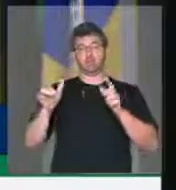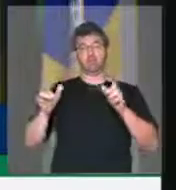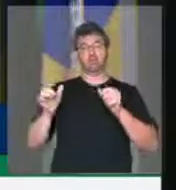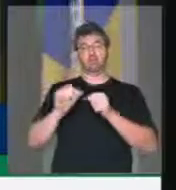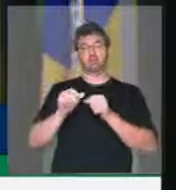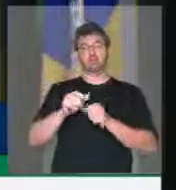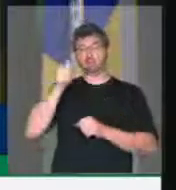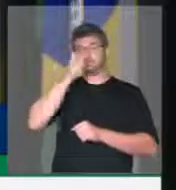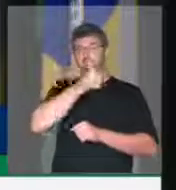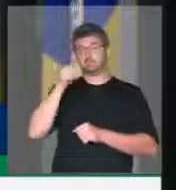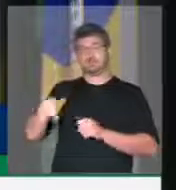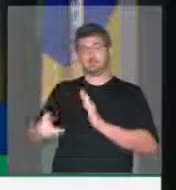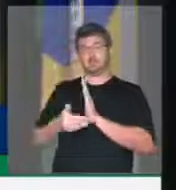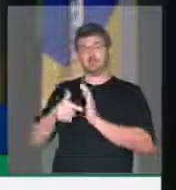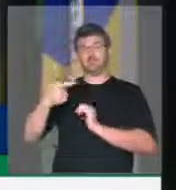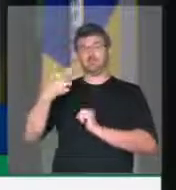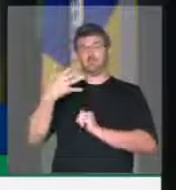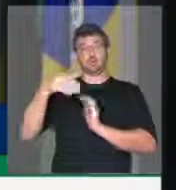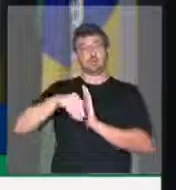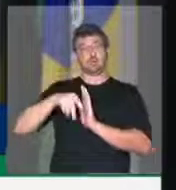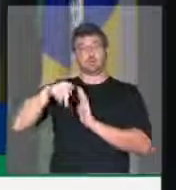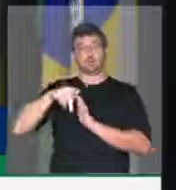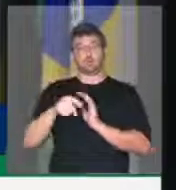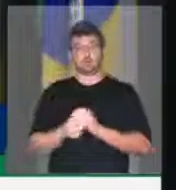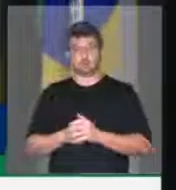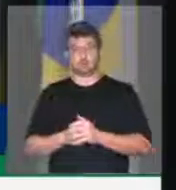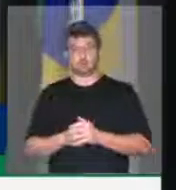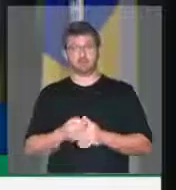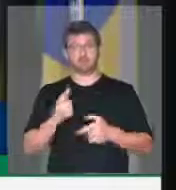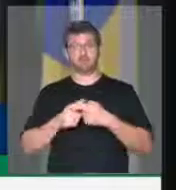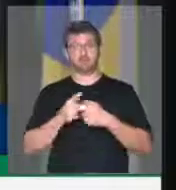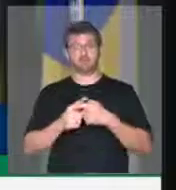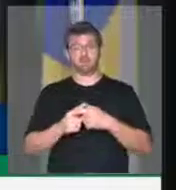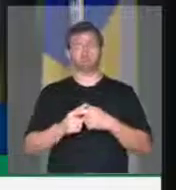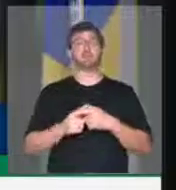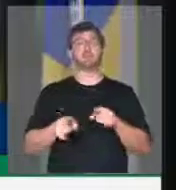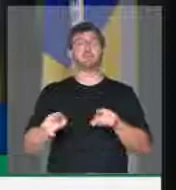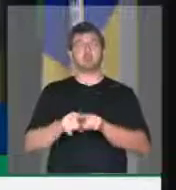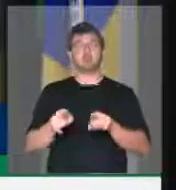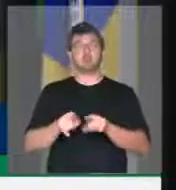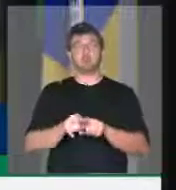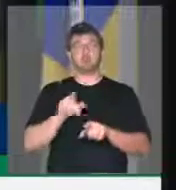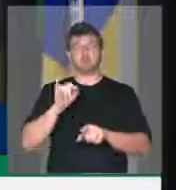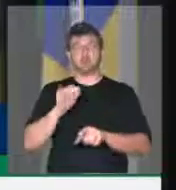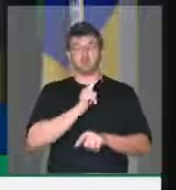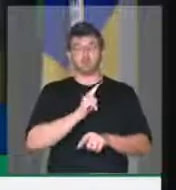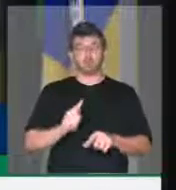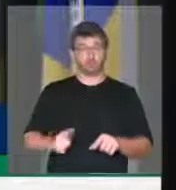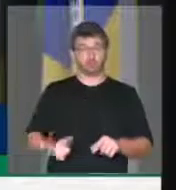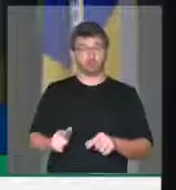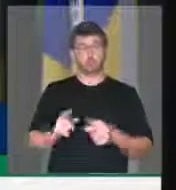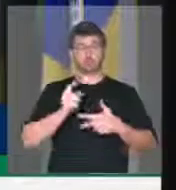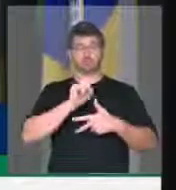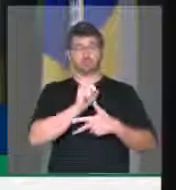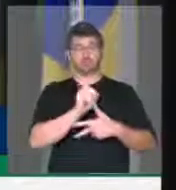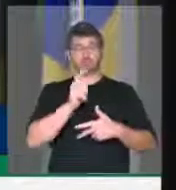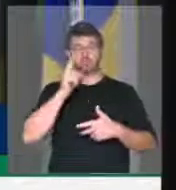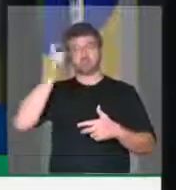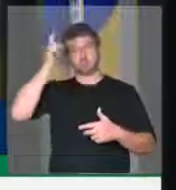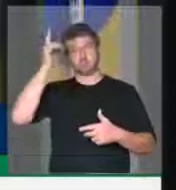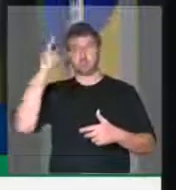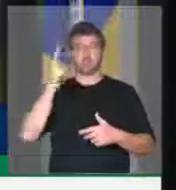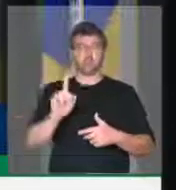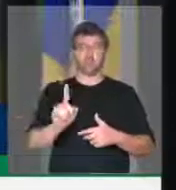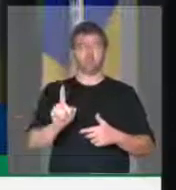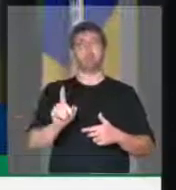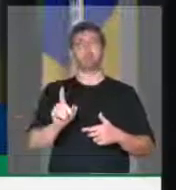Câmara, as 24 MPs. Segundo, porque ainda que as agendas do Congresso e do Executivo sejam mais ou menos coincidentes, a